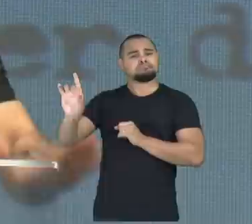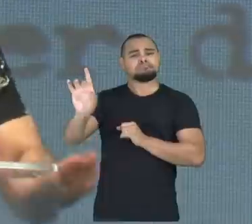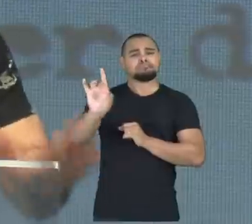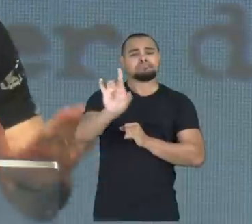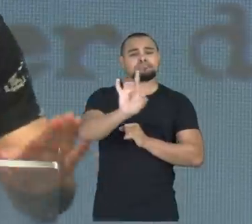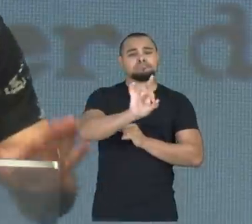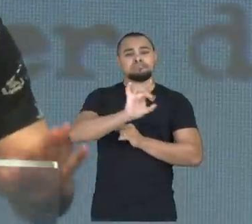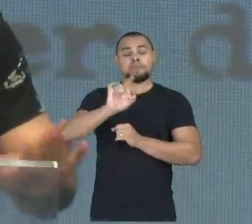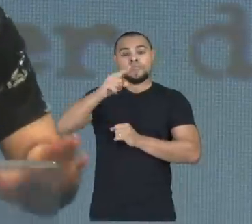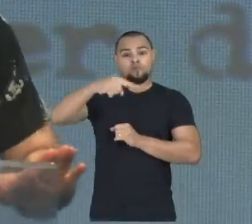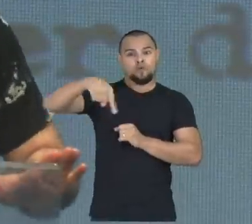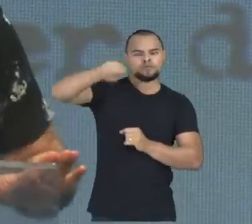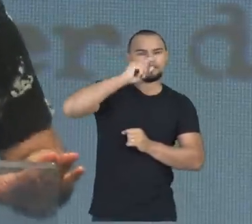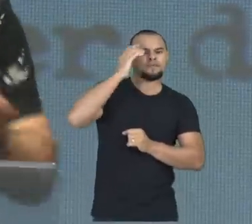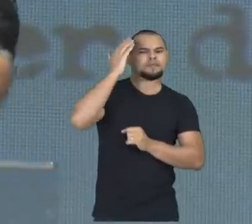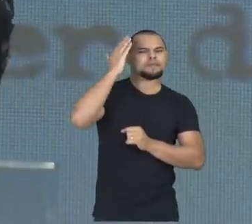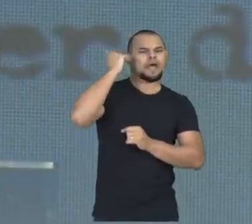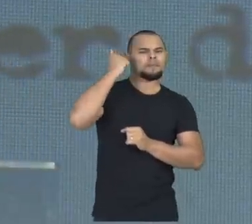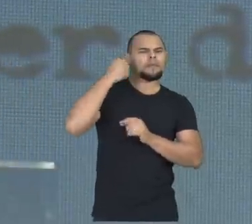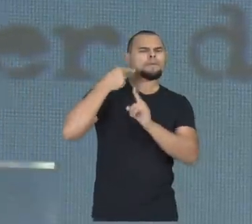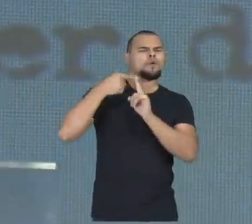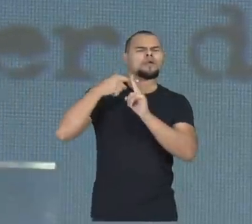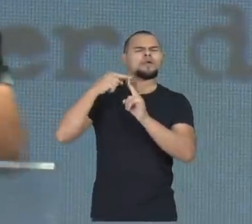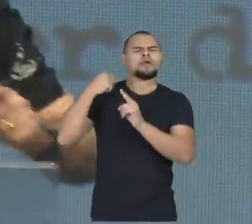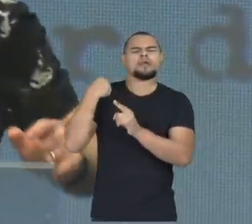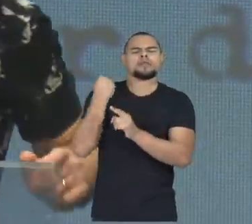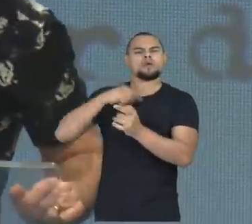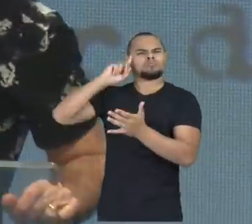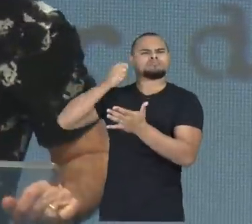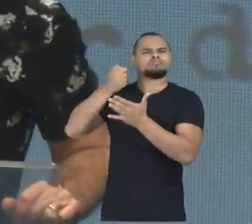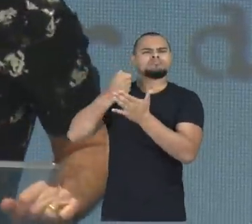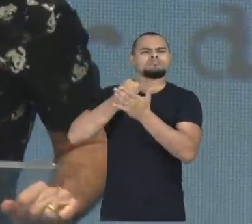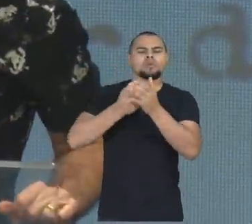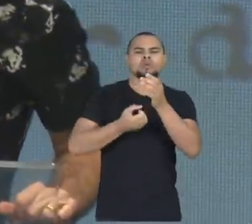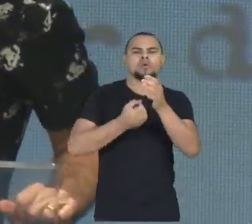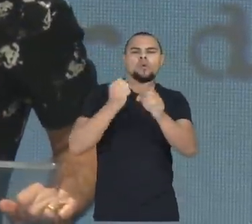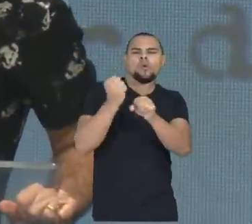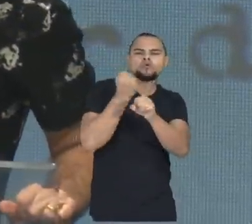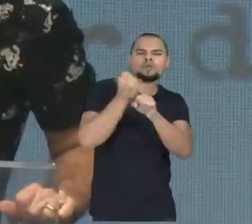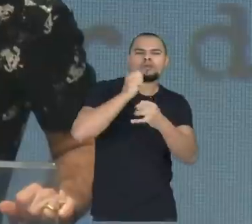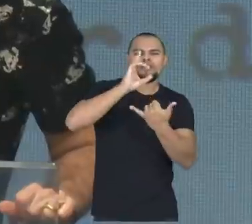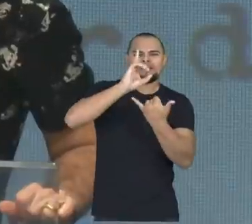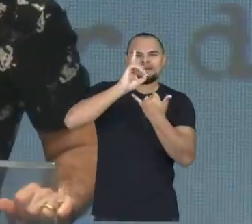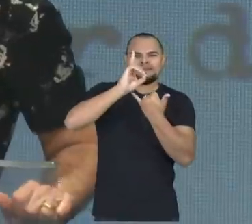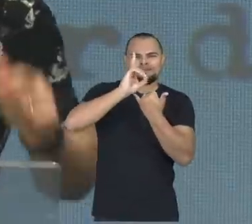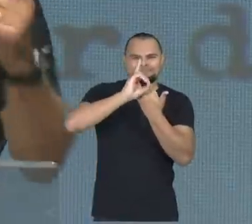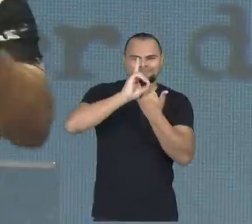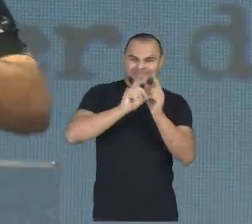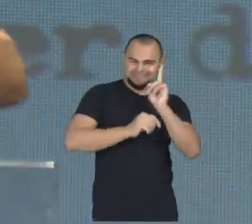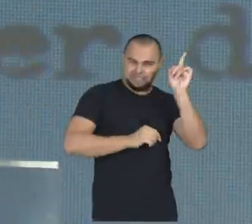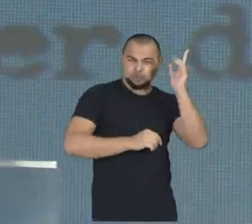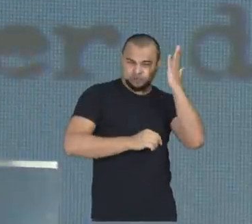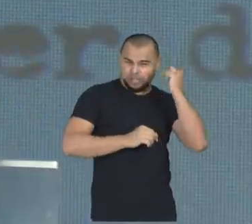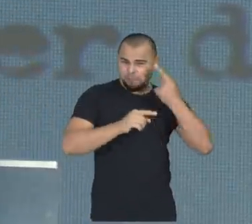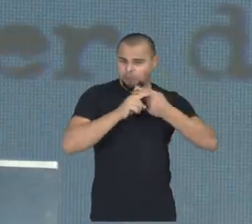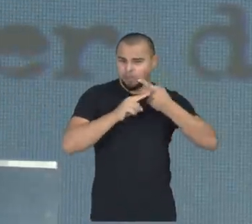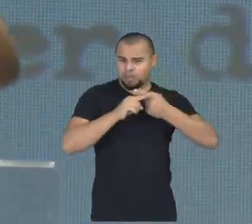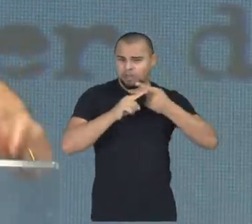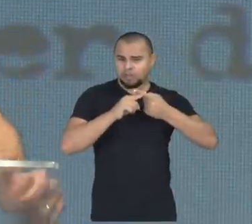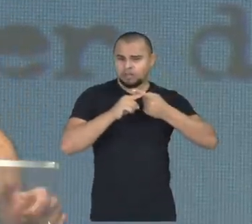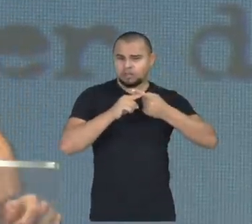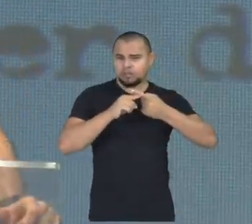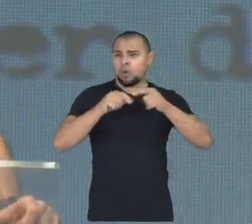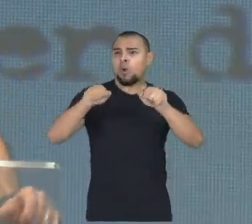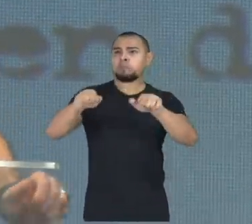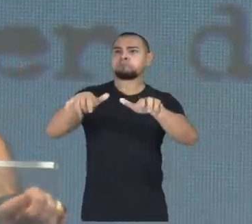Vocês sabem por que que nós decidimos construir aquela capela lá no campus metropolitano, ao invés de um auditório 4 vezes